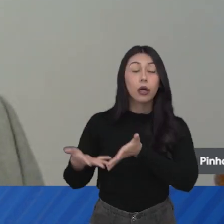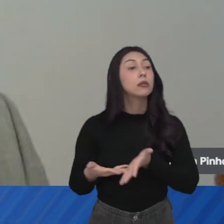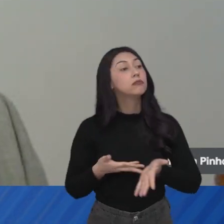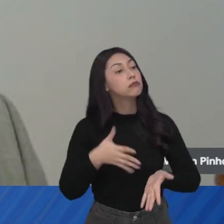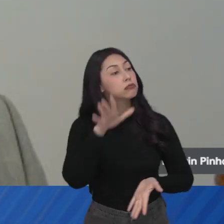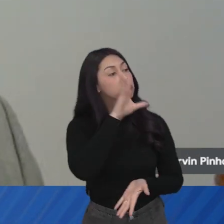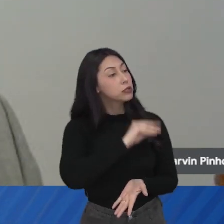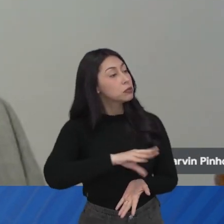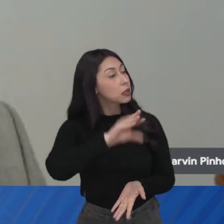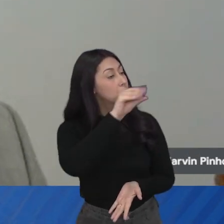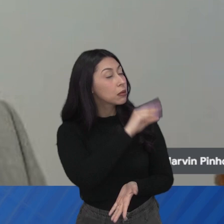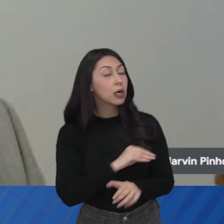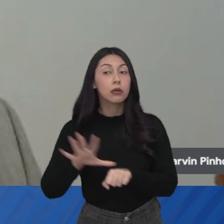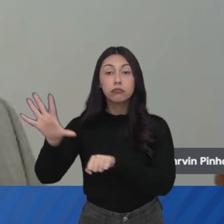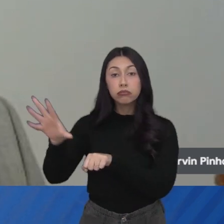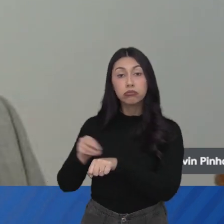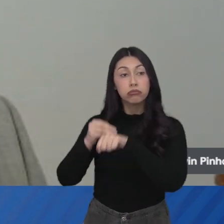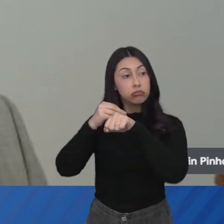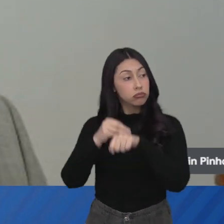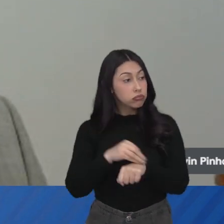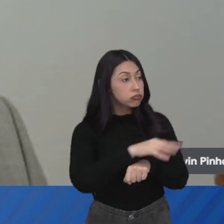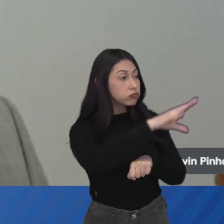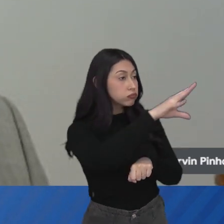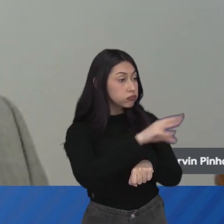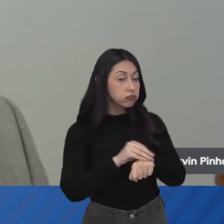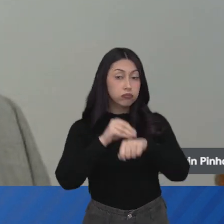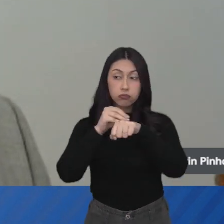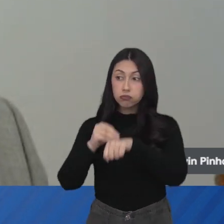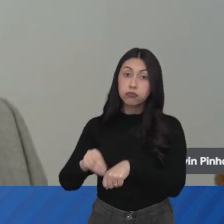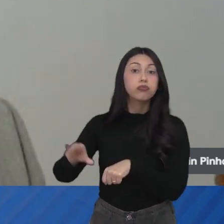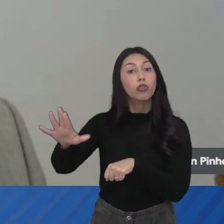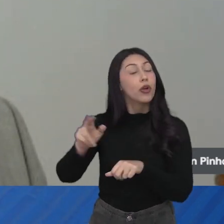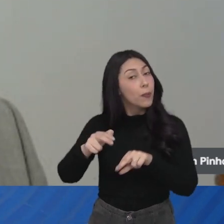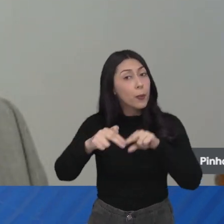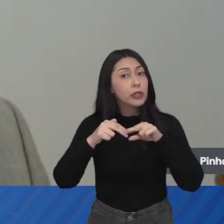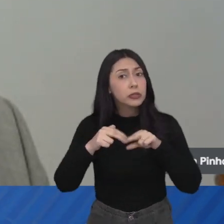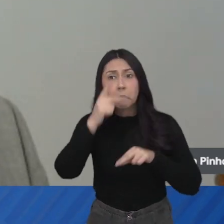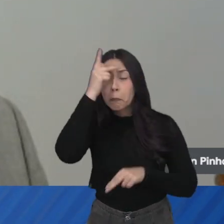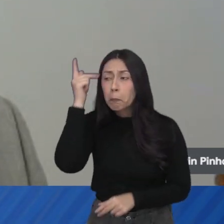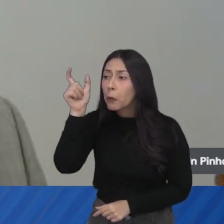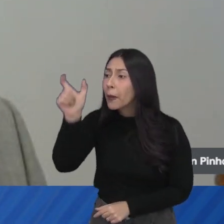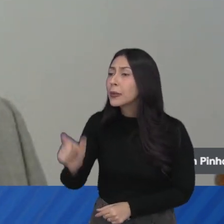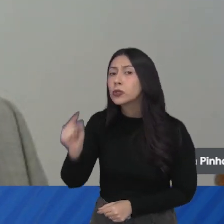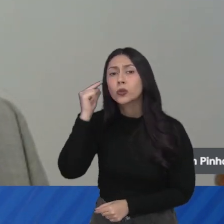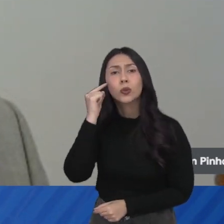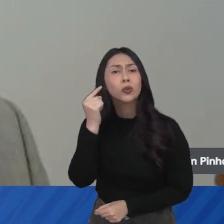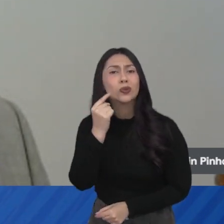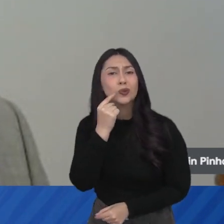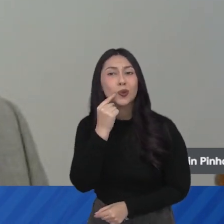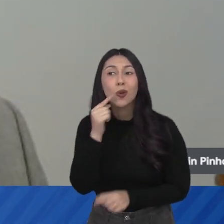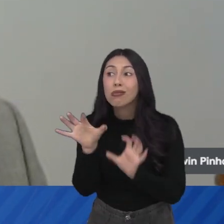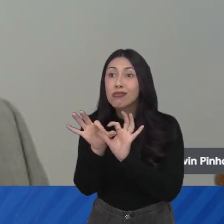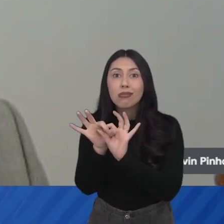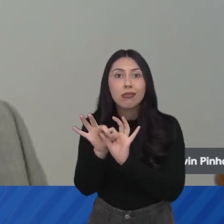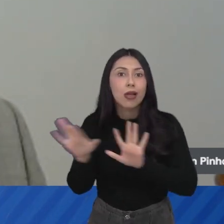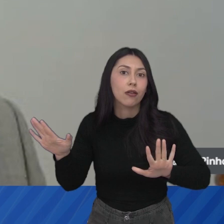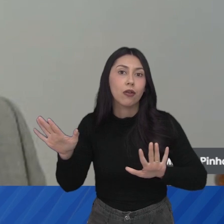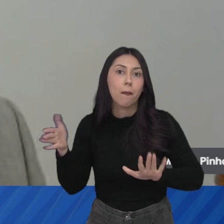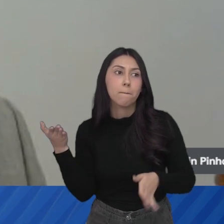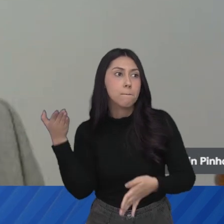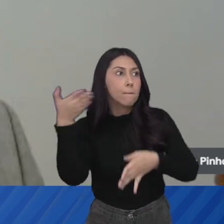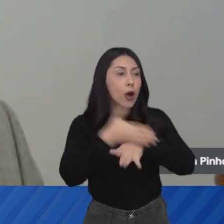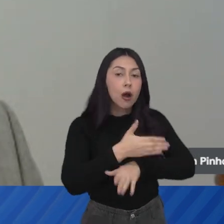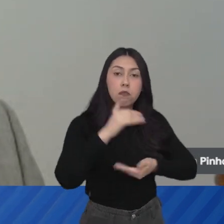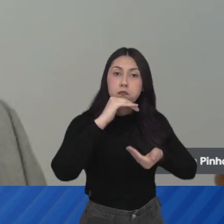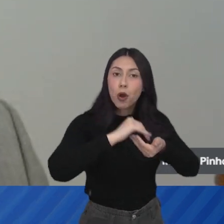conversa oralmente com o servidor público. Então, isso faz com que qualquer pessoa com deficiência auditiva possa chegar